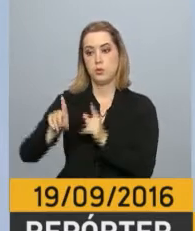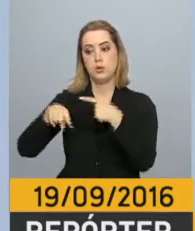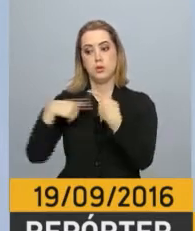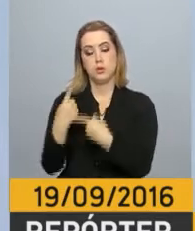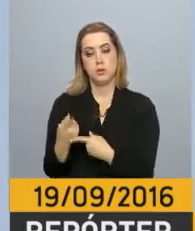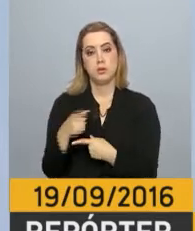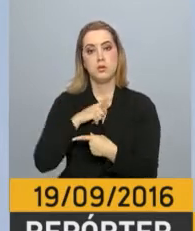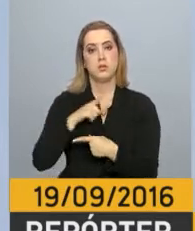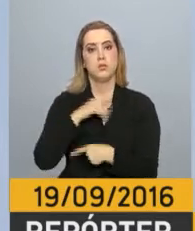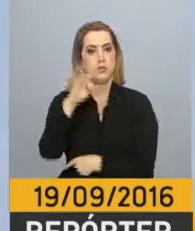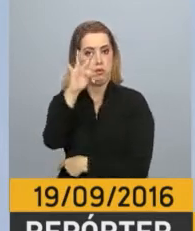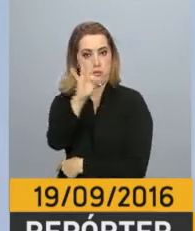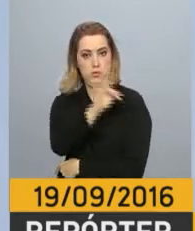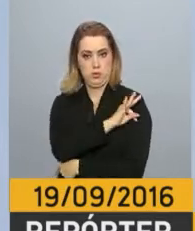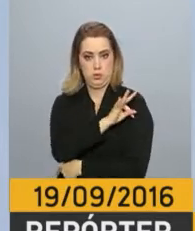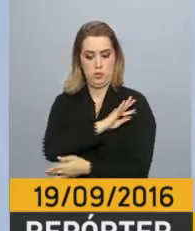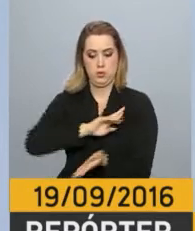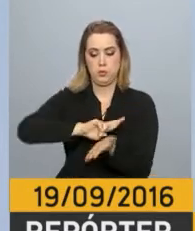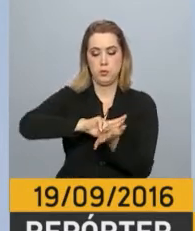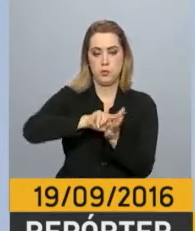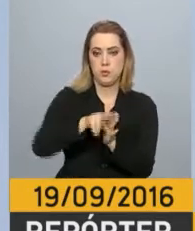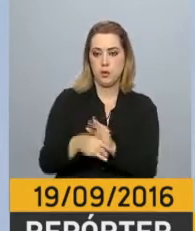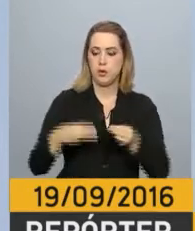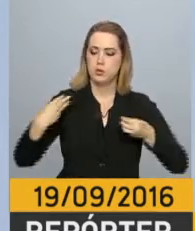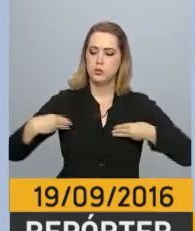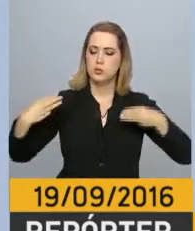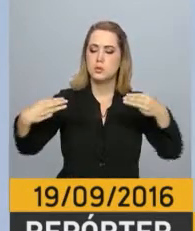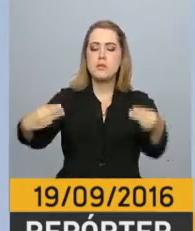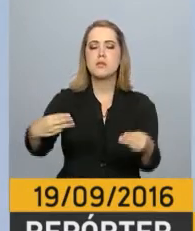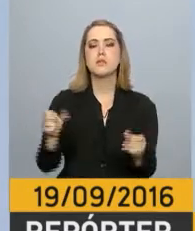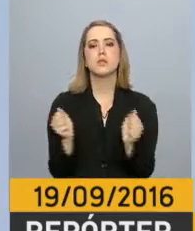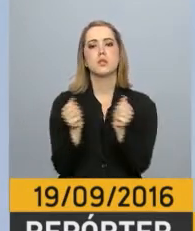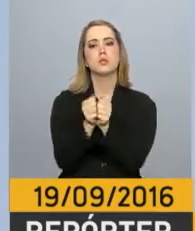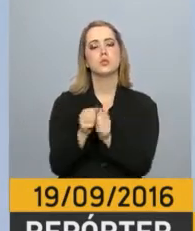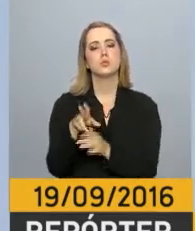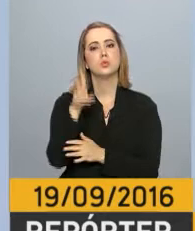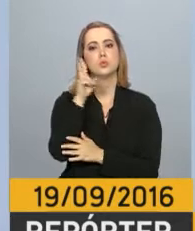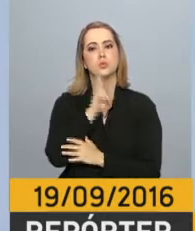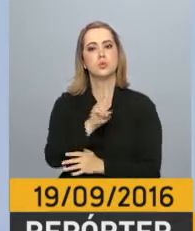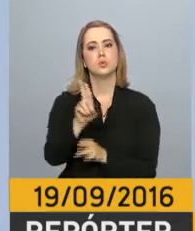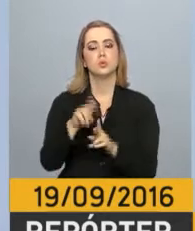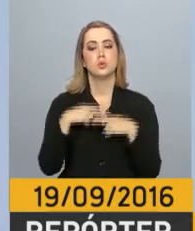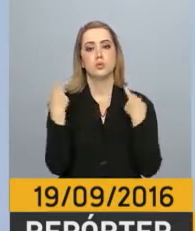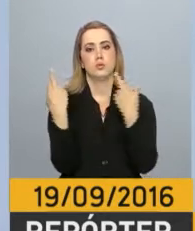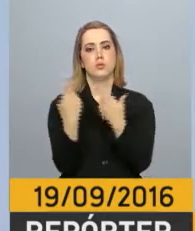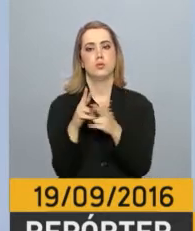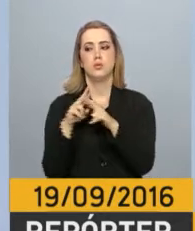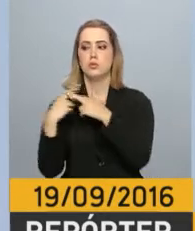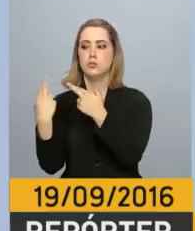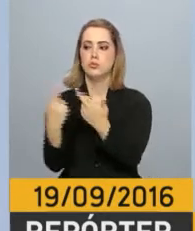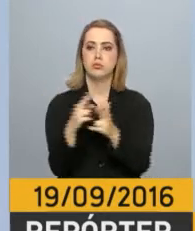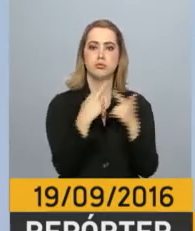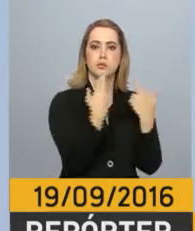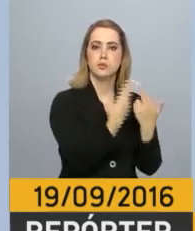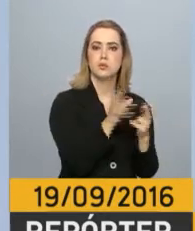os técnicos dos diversos ministérios, eles acompanham reuniões mais